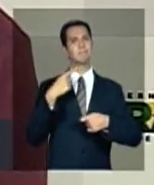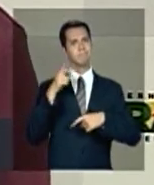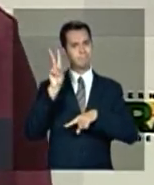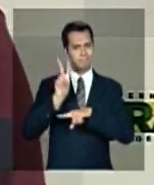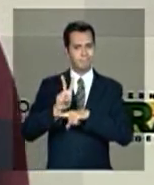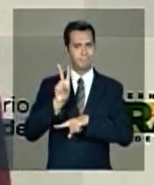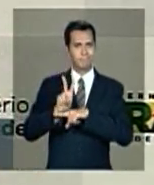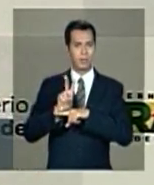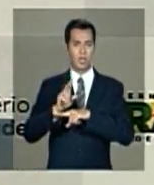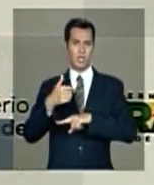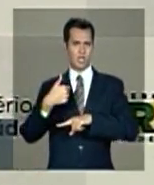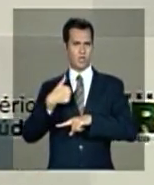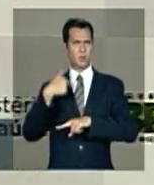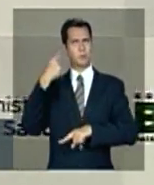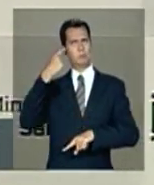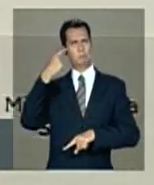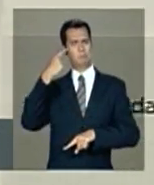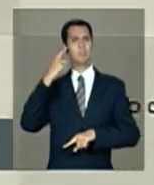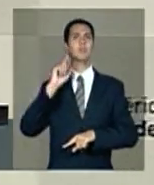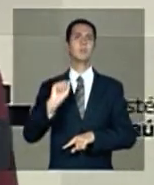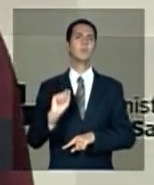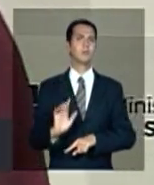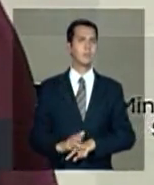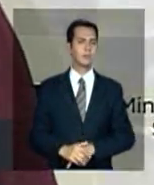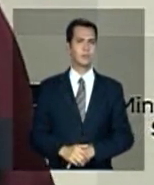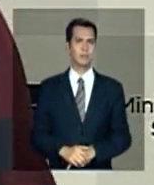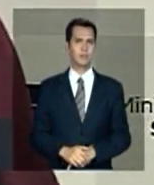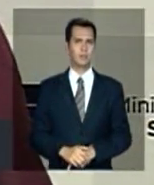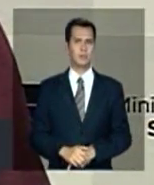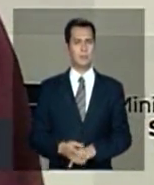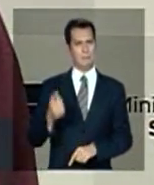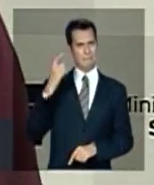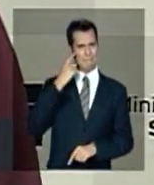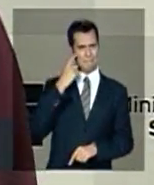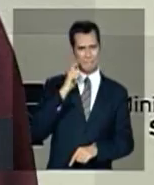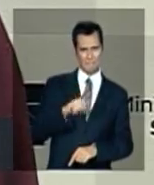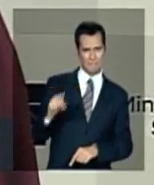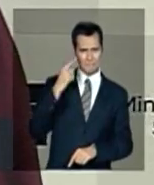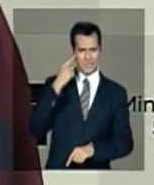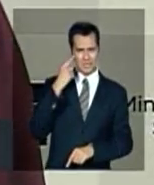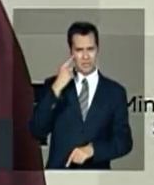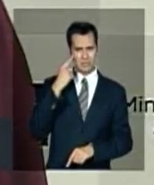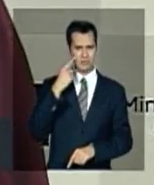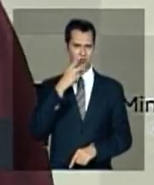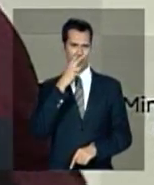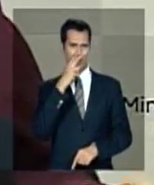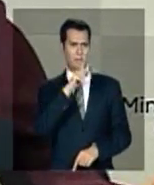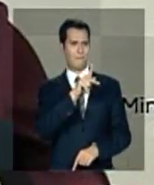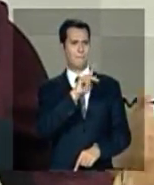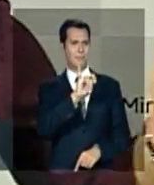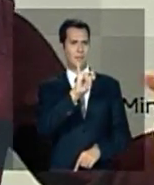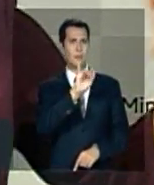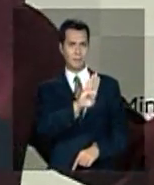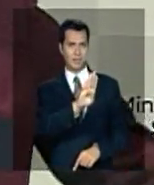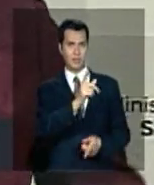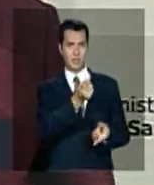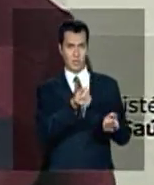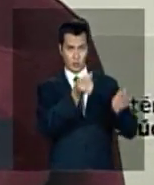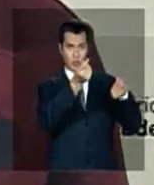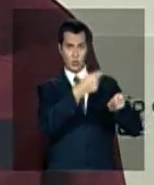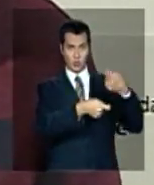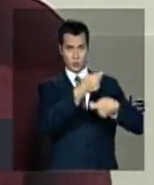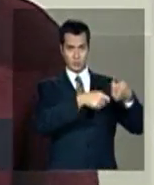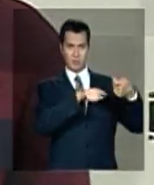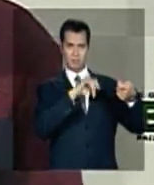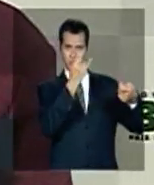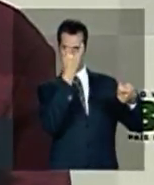eu não sou daquelas pessoas que acham que não tem importância o produto interno bruto Tem sim é uma das